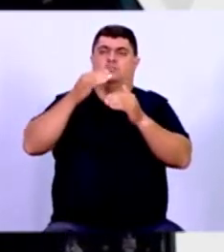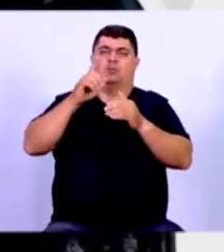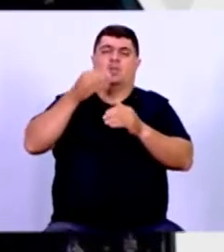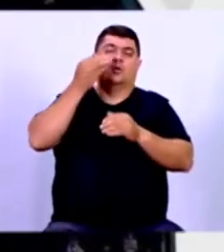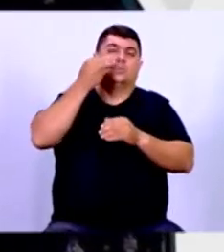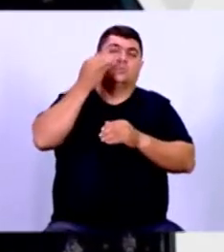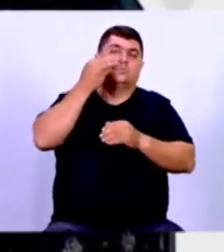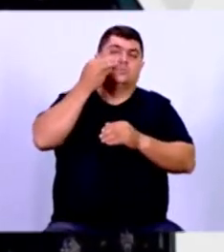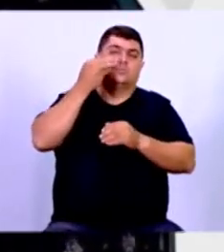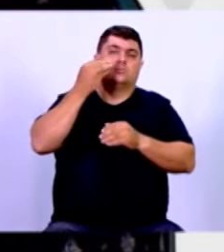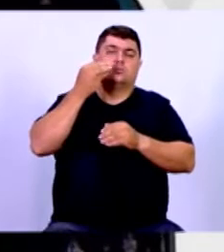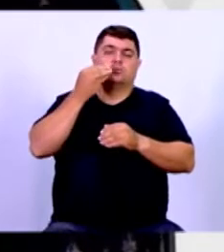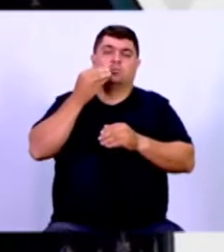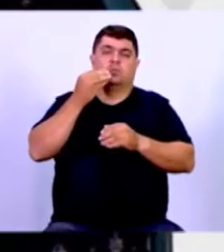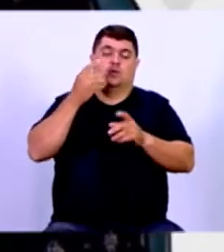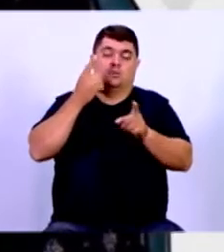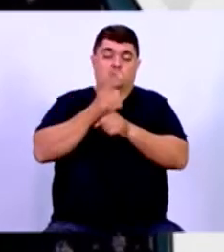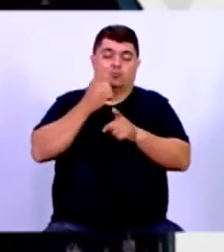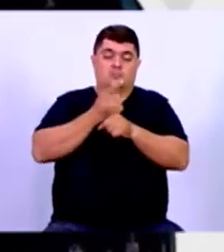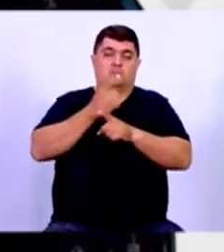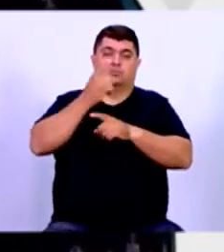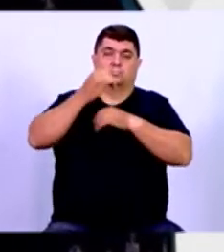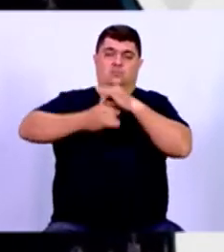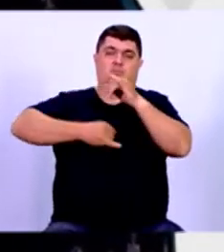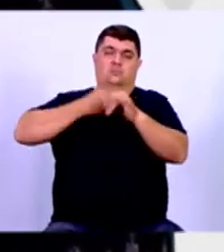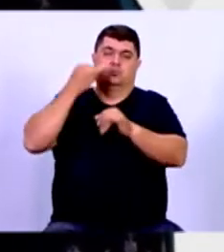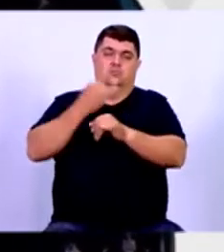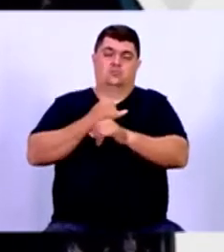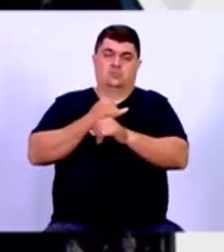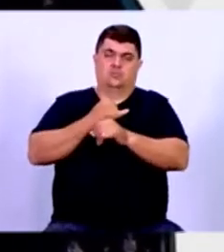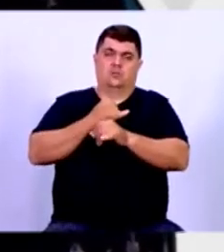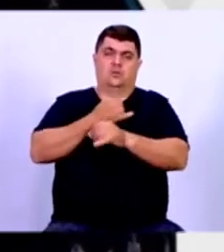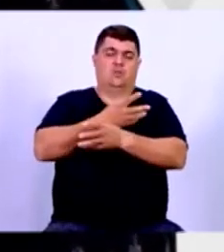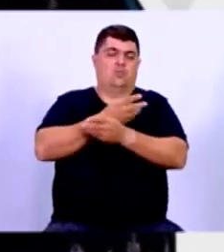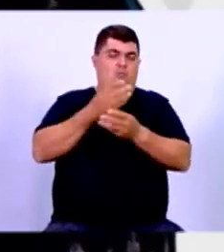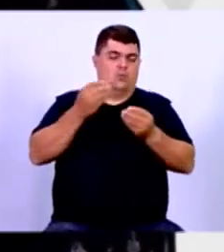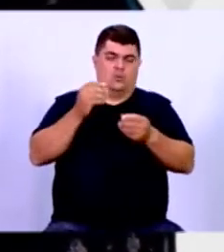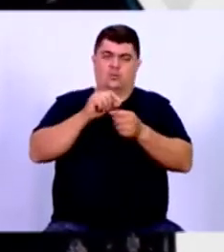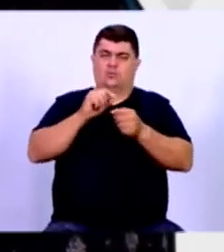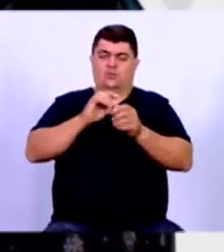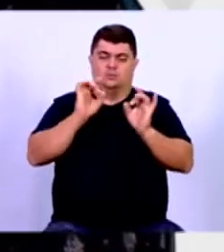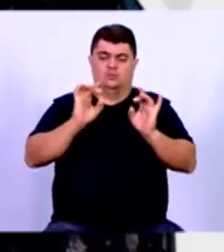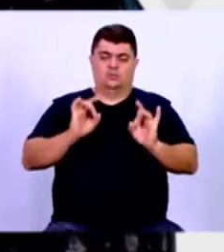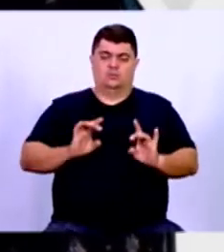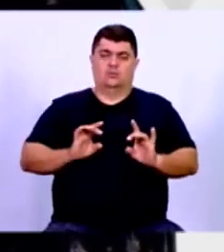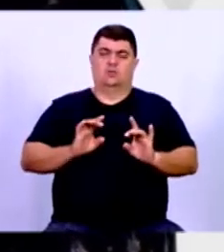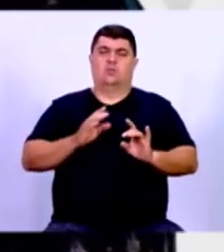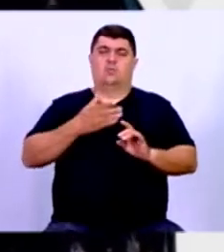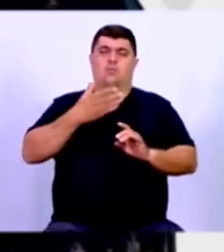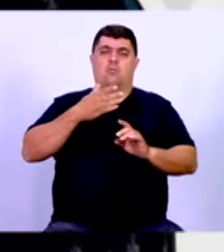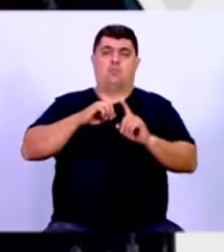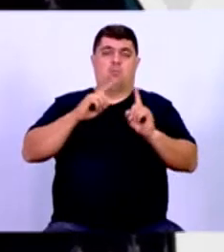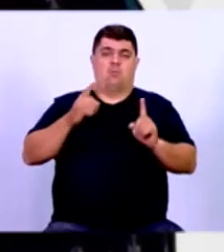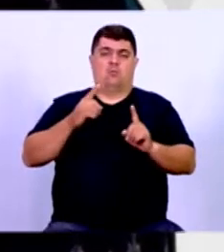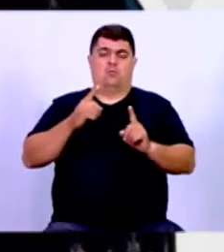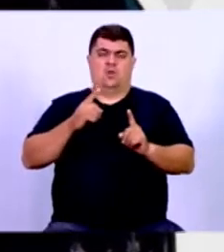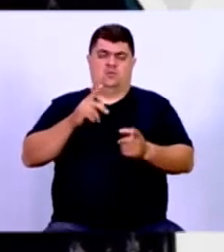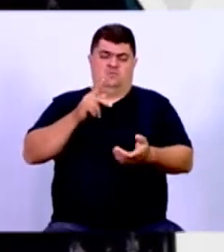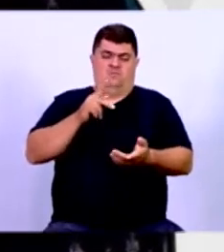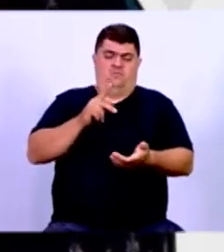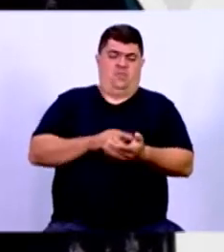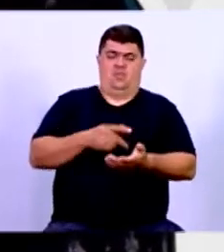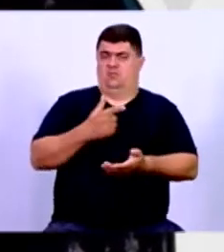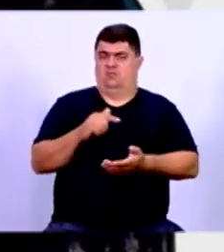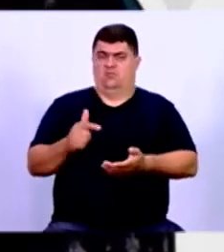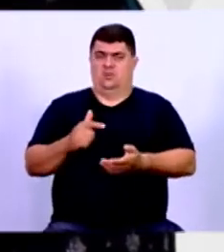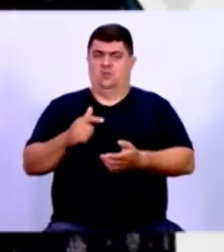teste ele é muito achado na internet, né, disponível aí para muitas pessoas fazerem sozinho, mas realmente não é eficaz. Né? Esse teste